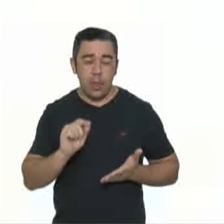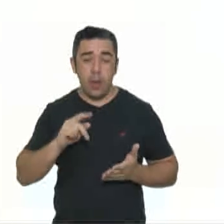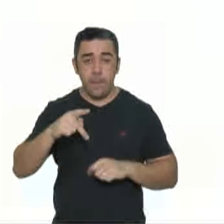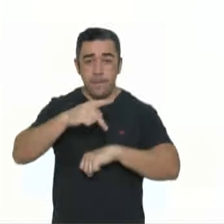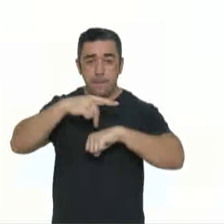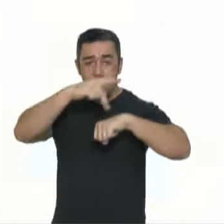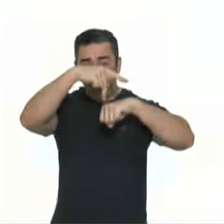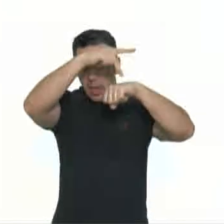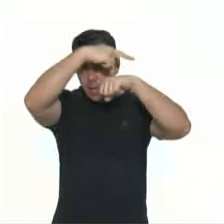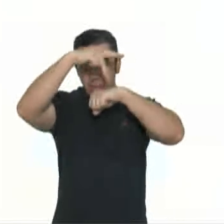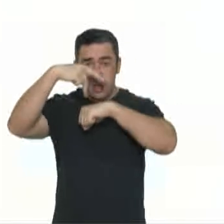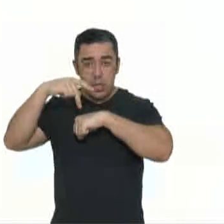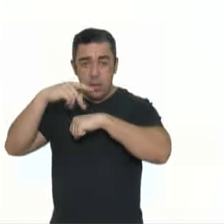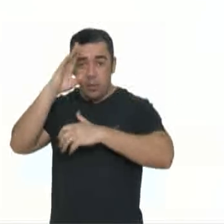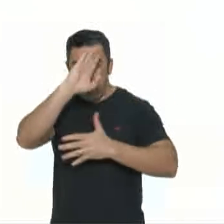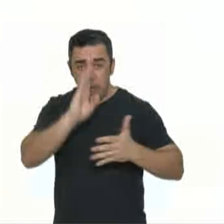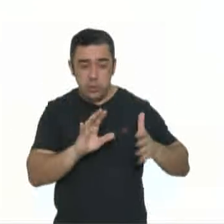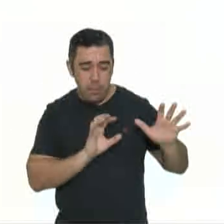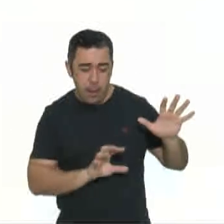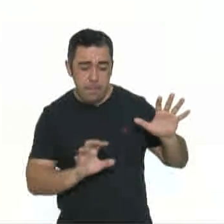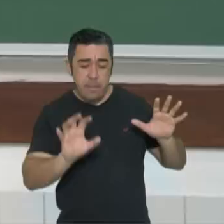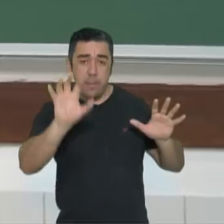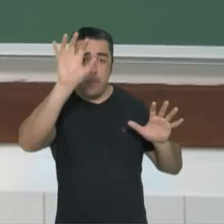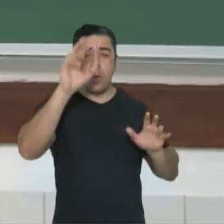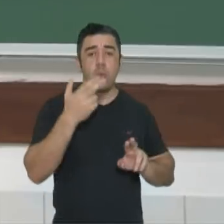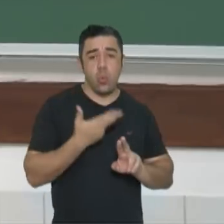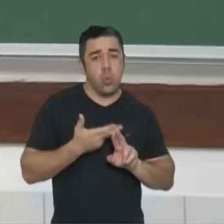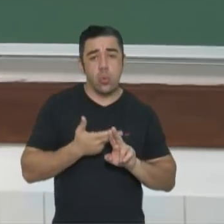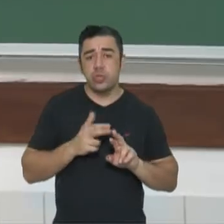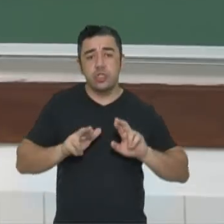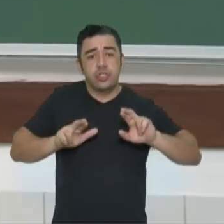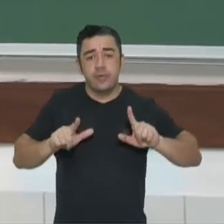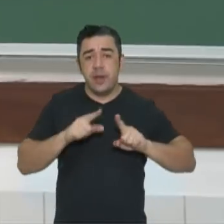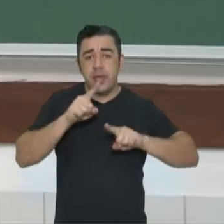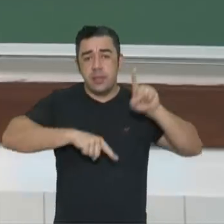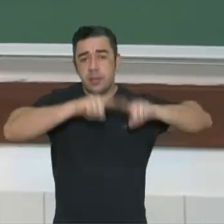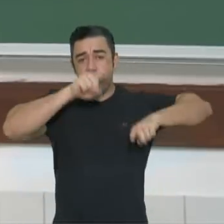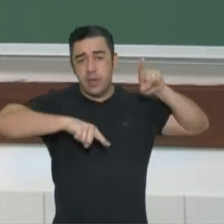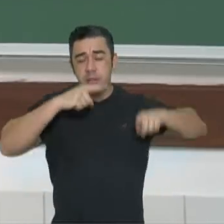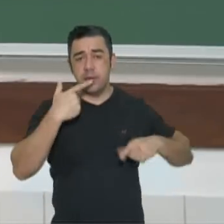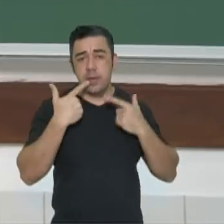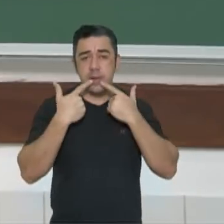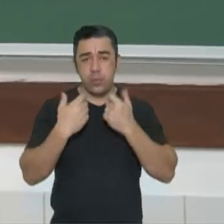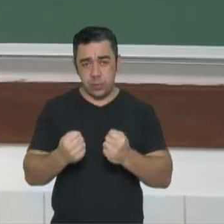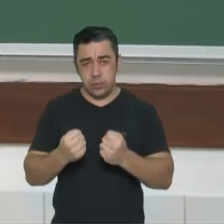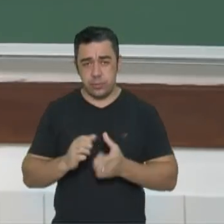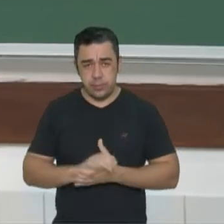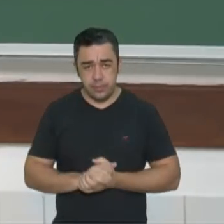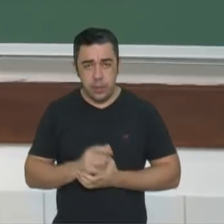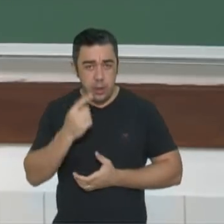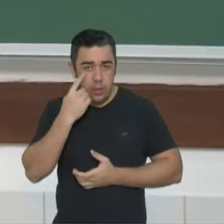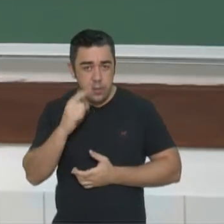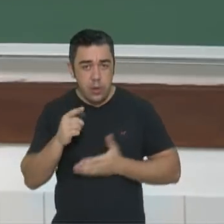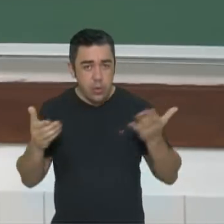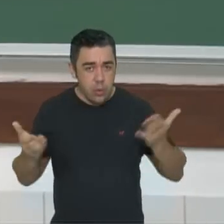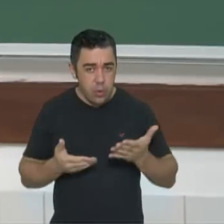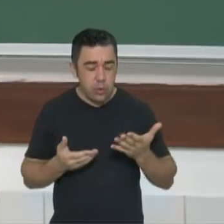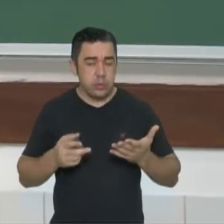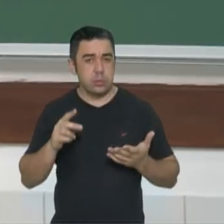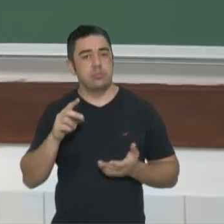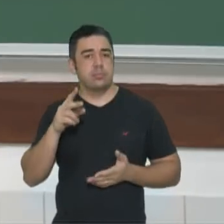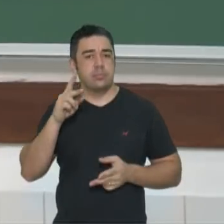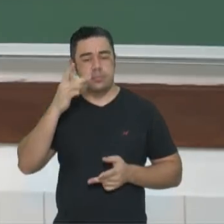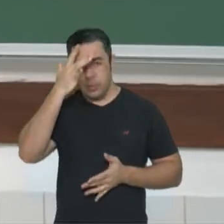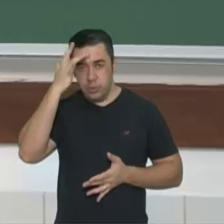tem marcas desse mesmo uso. Até é muito curioso isso, né? Hoje, se você observar, as pessoas, de modo